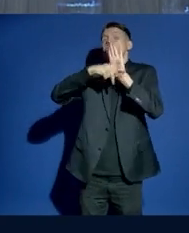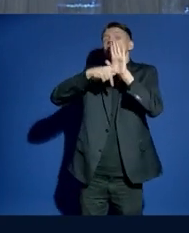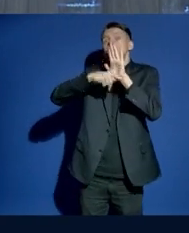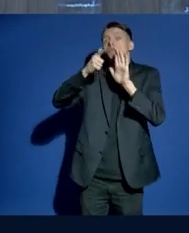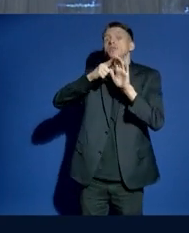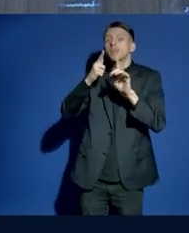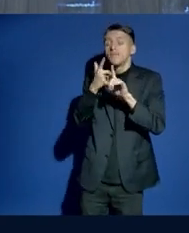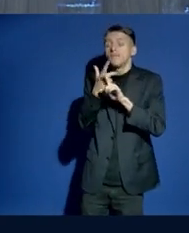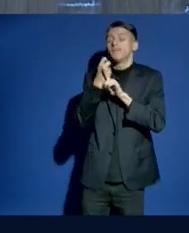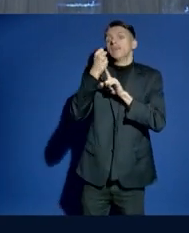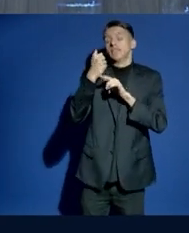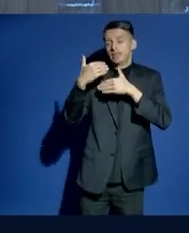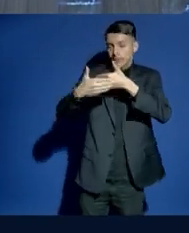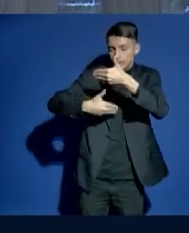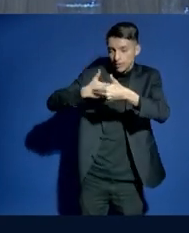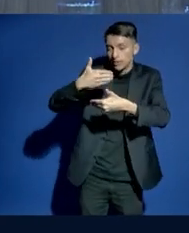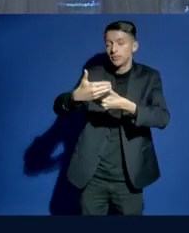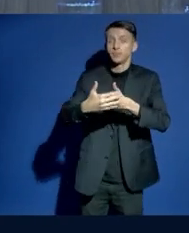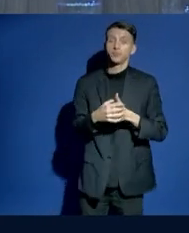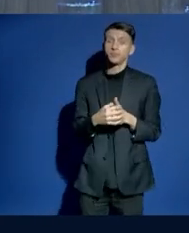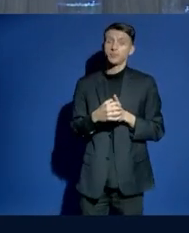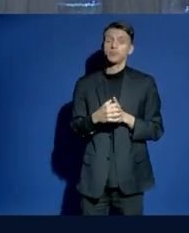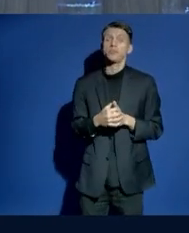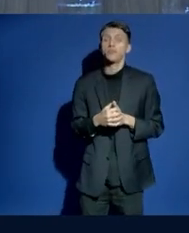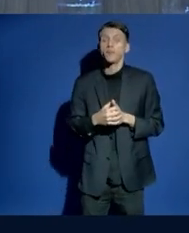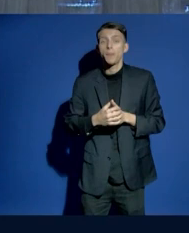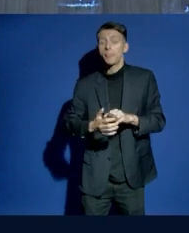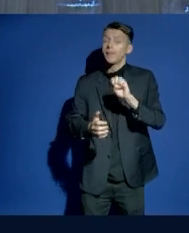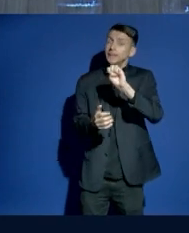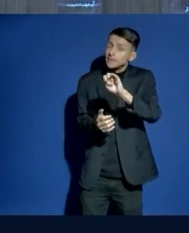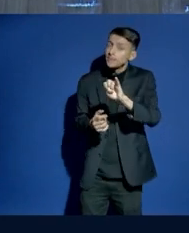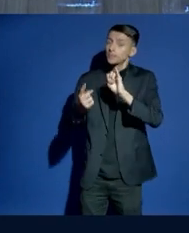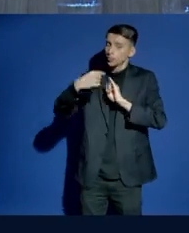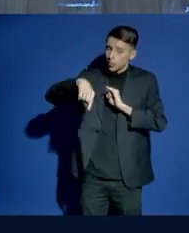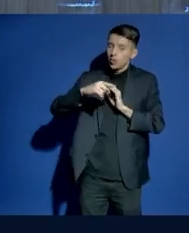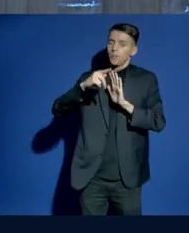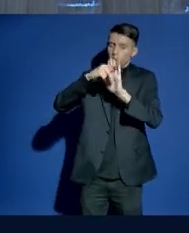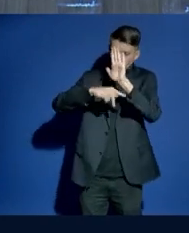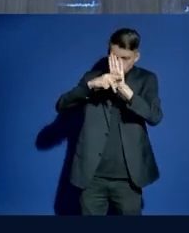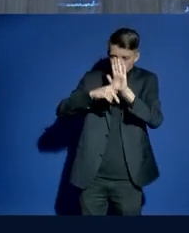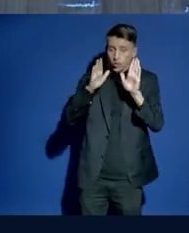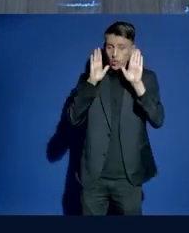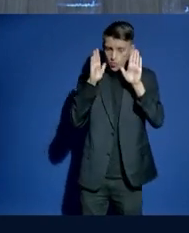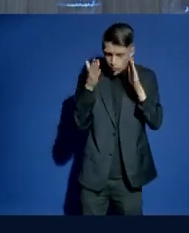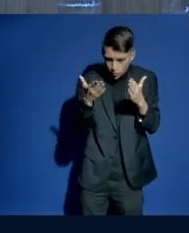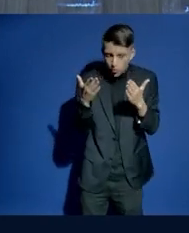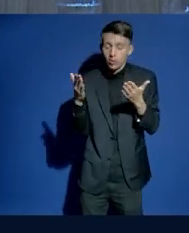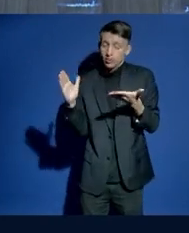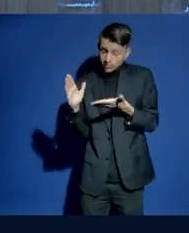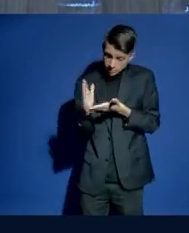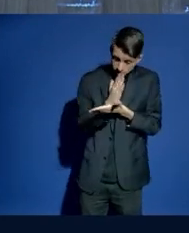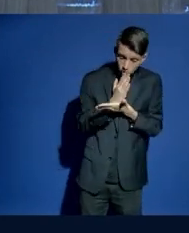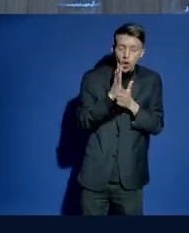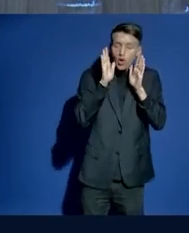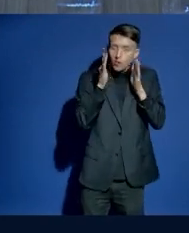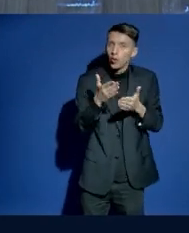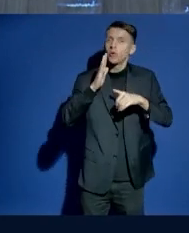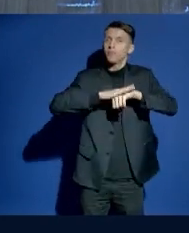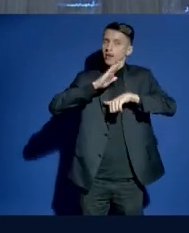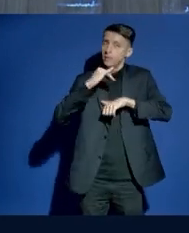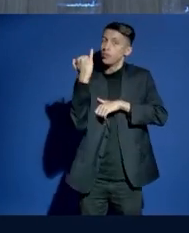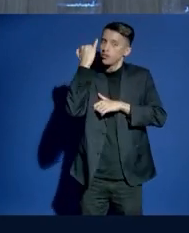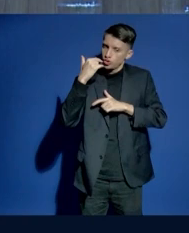eh a gente enquanto a gente não não isolou o projeto e tratou aquilo como um projeto importante como